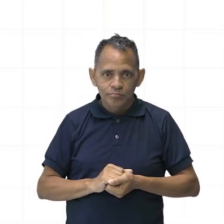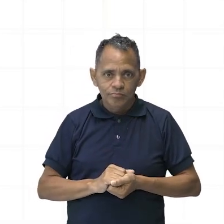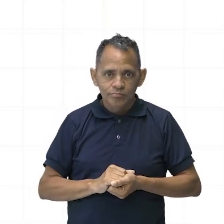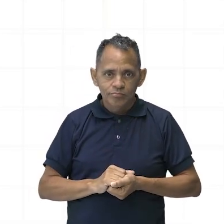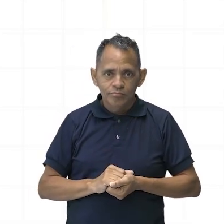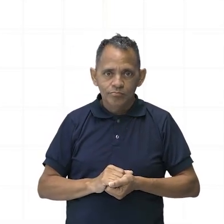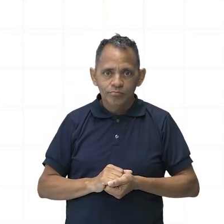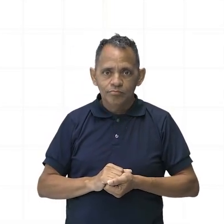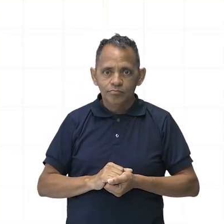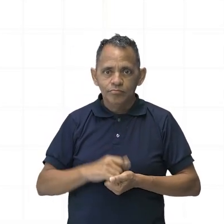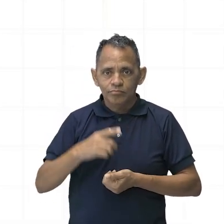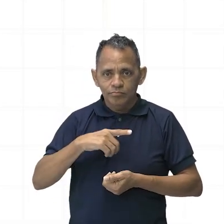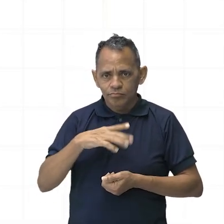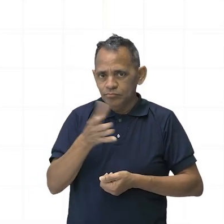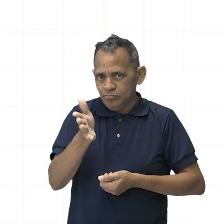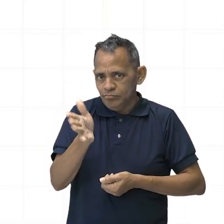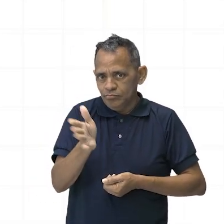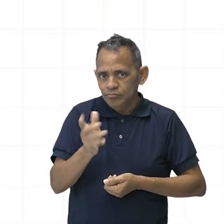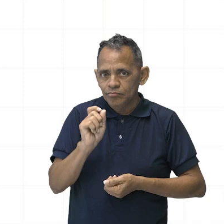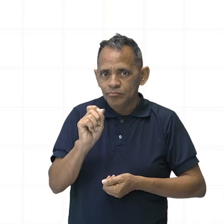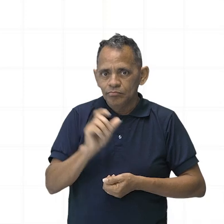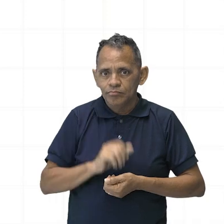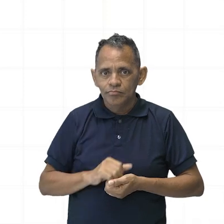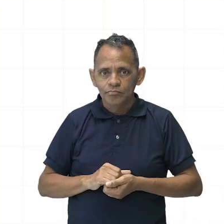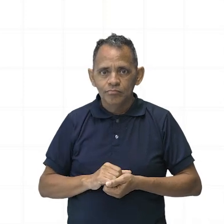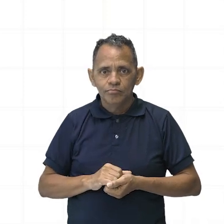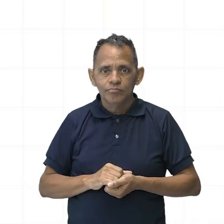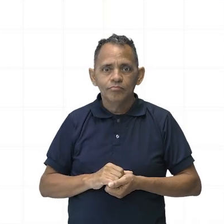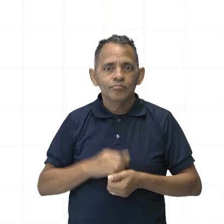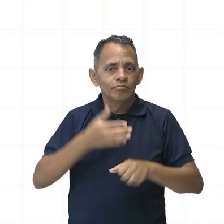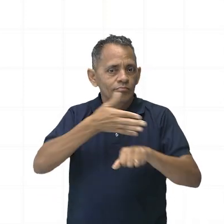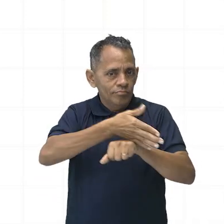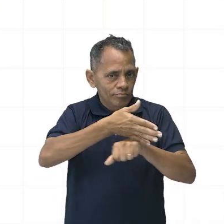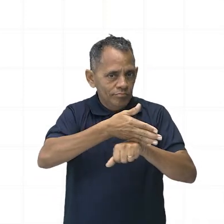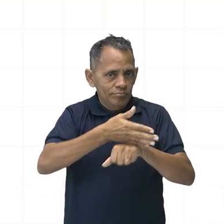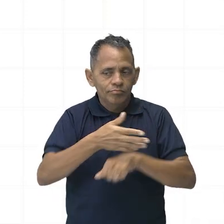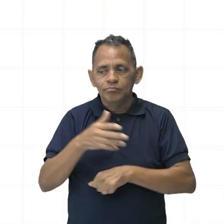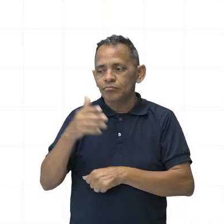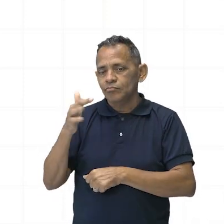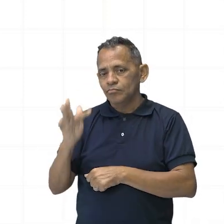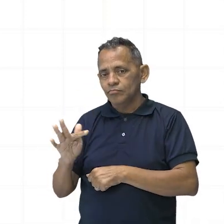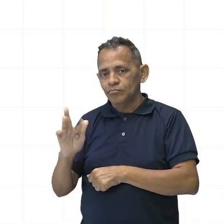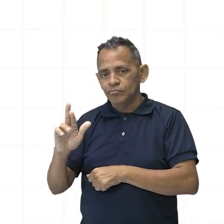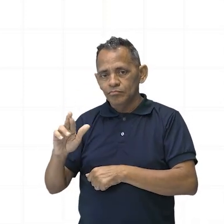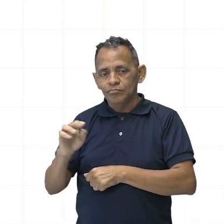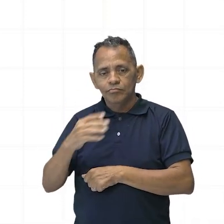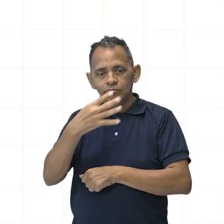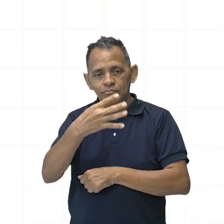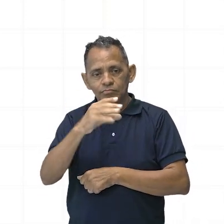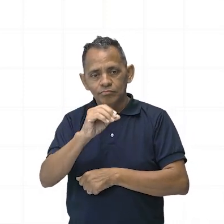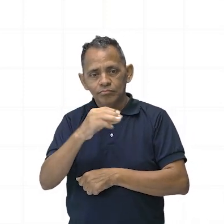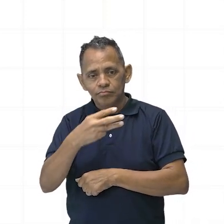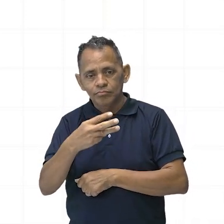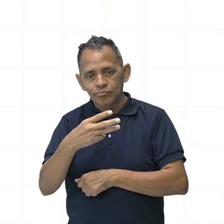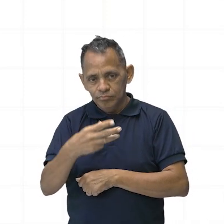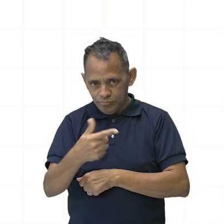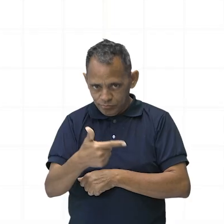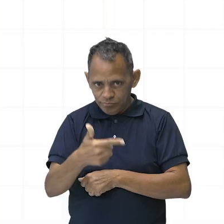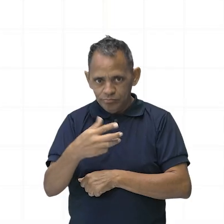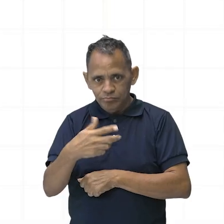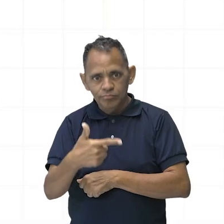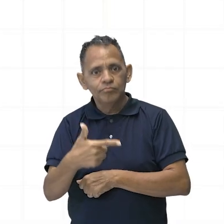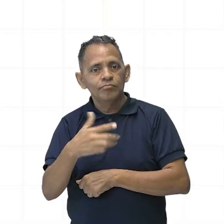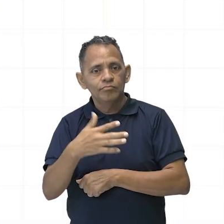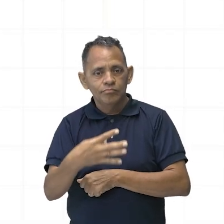a frequência relativa, né? 40, 32, 24, 16 e 8. O que é que nós precisamos construir